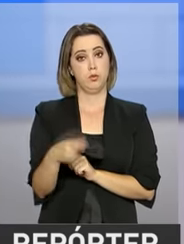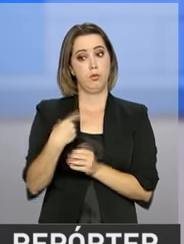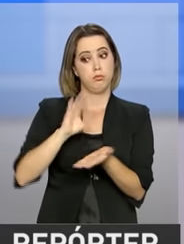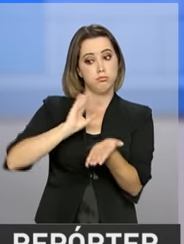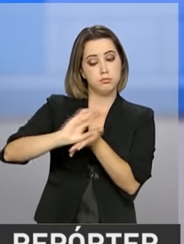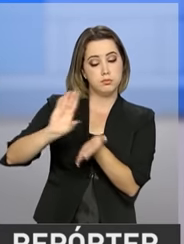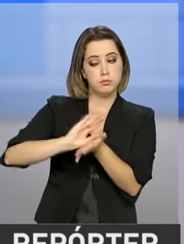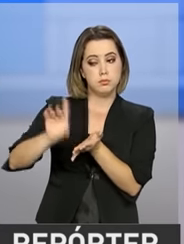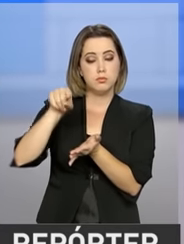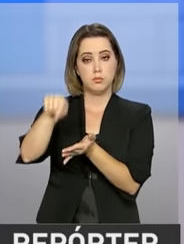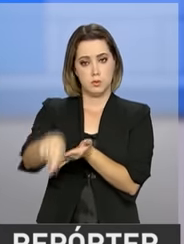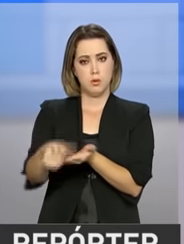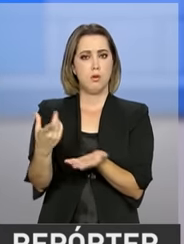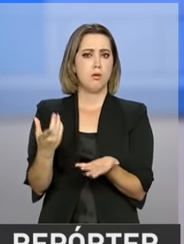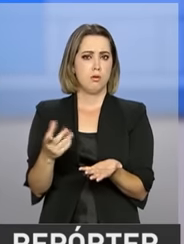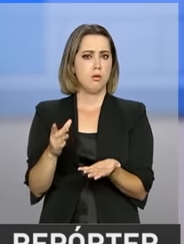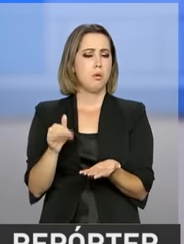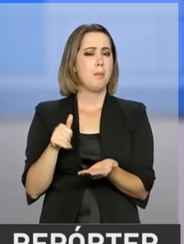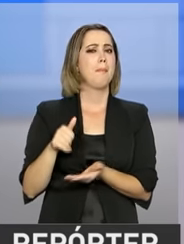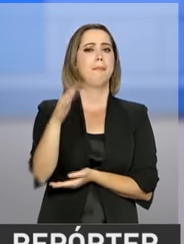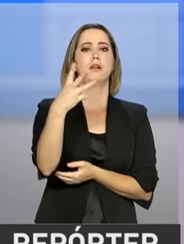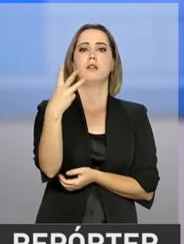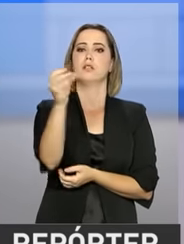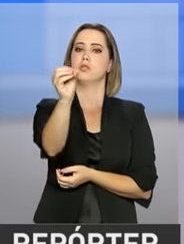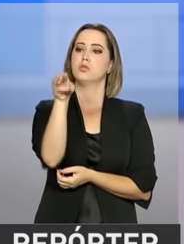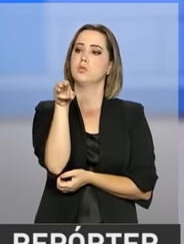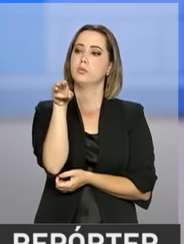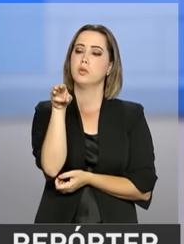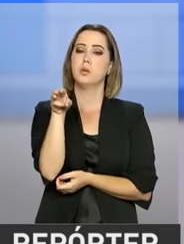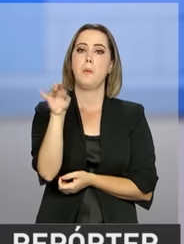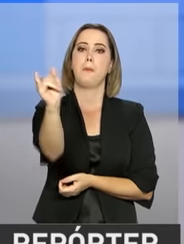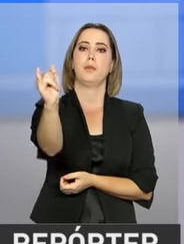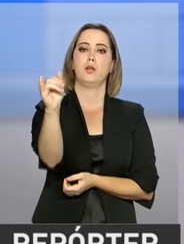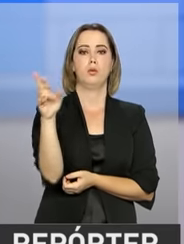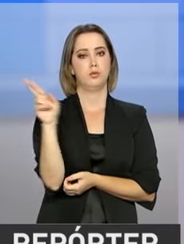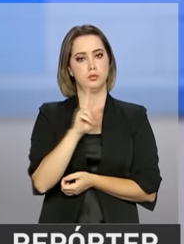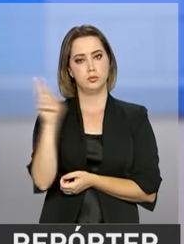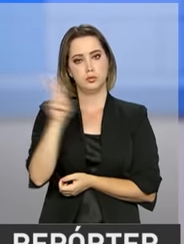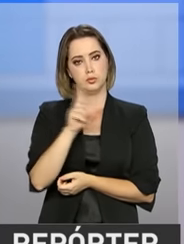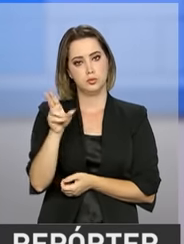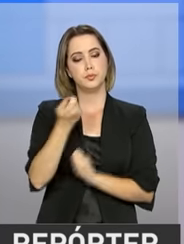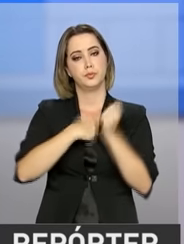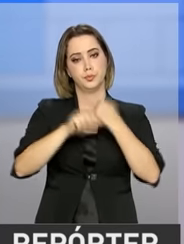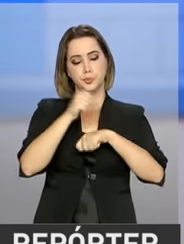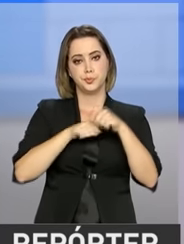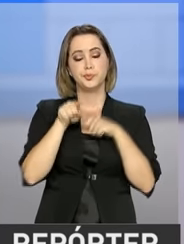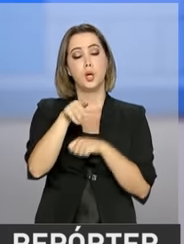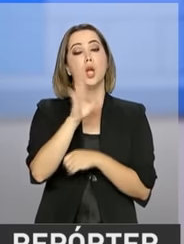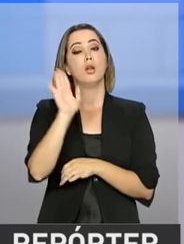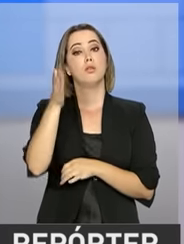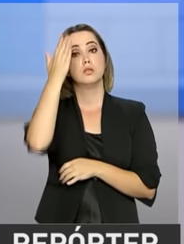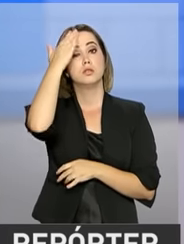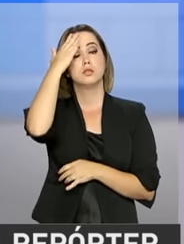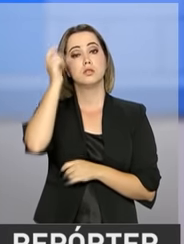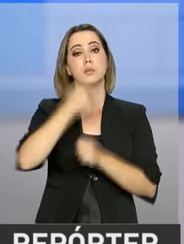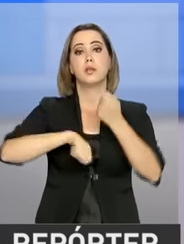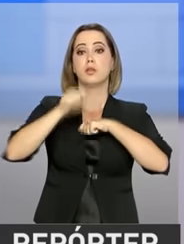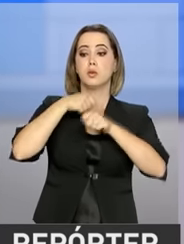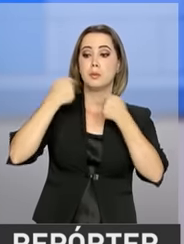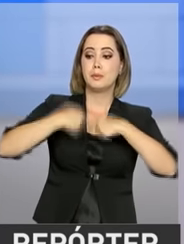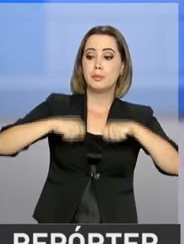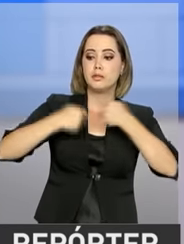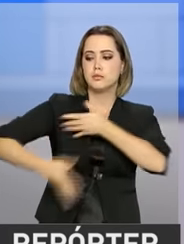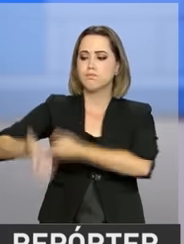é colocar na verdade de mais de 30 bilhões deais na economia você sabe que a economia precisa